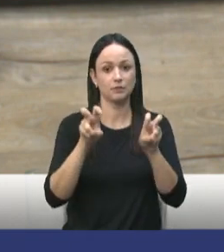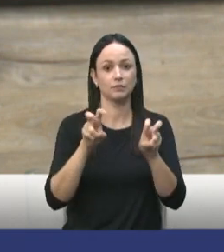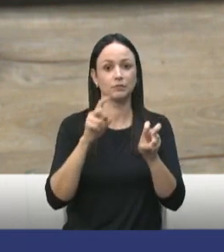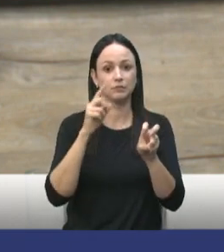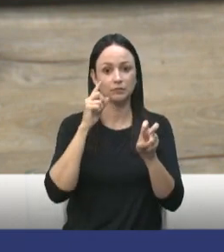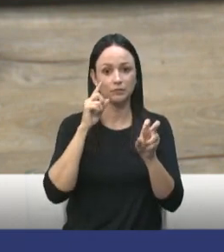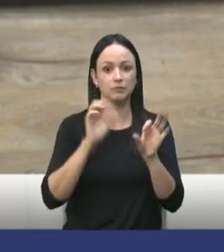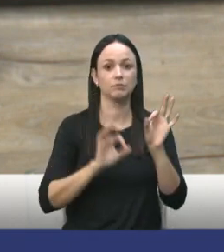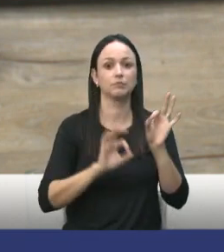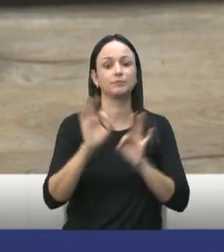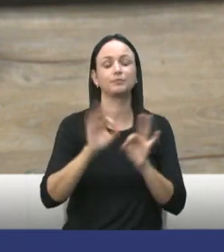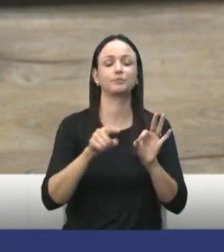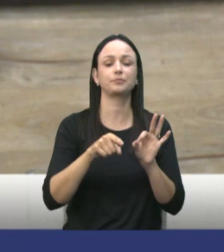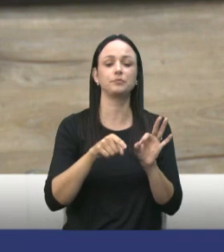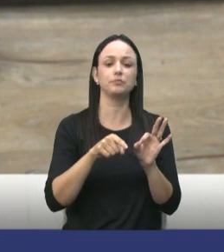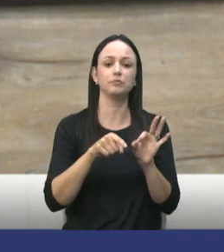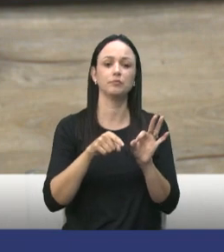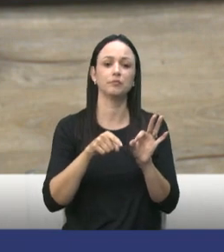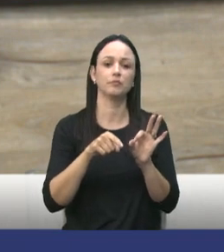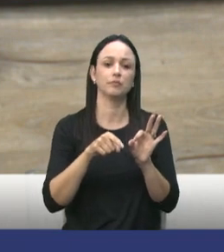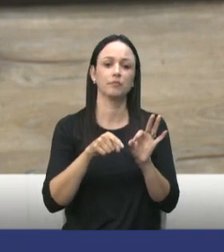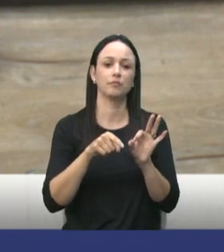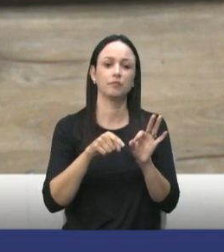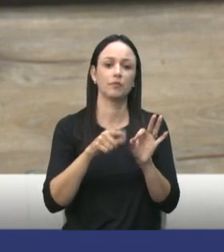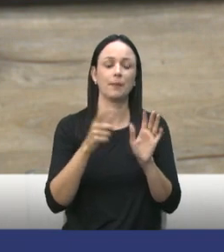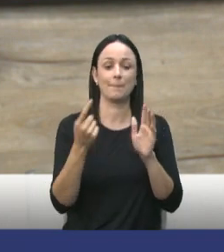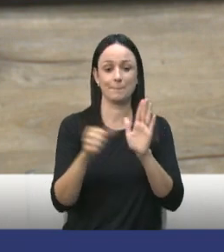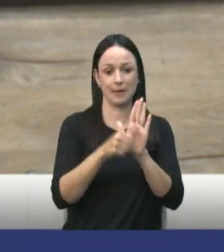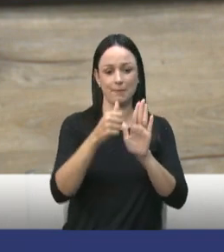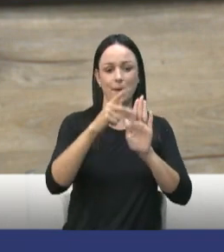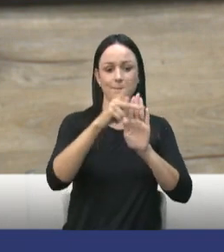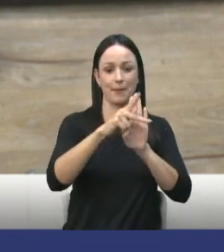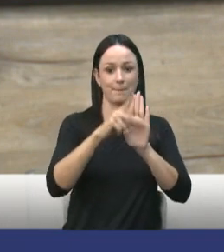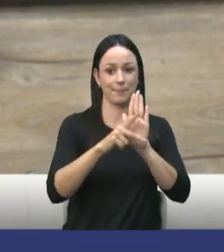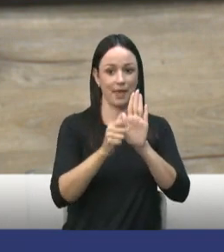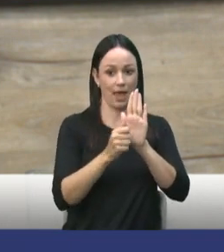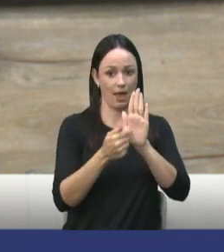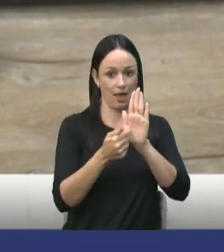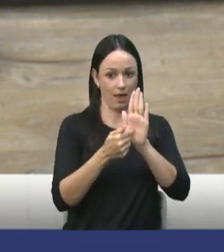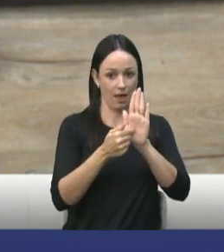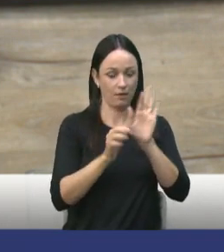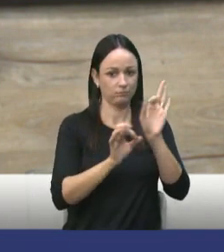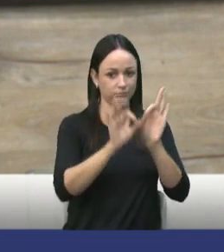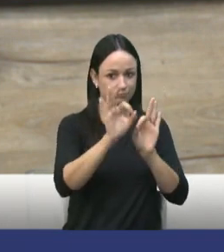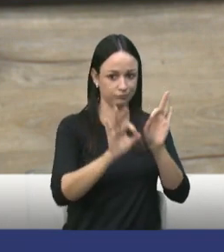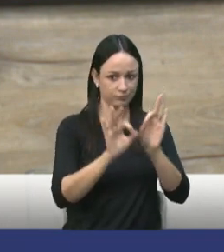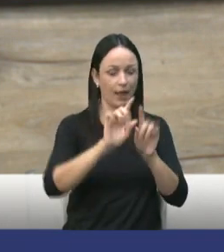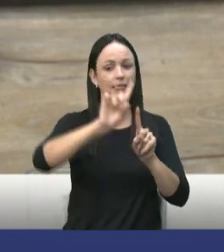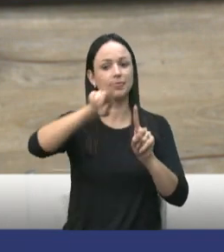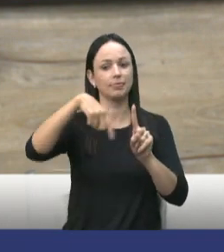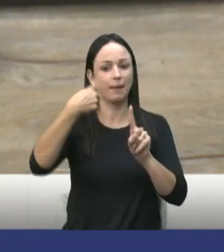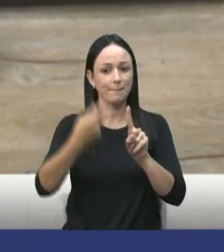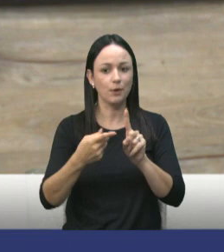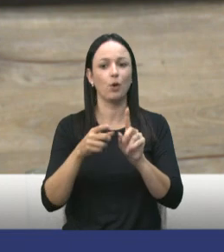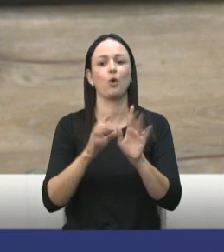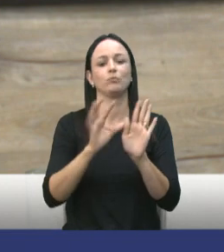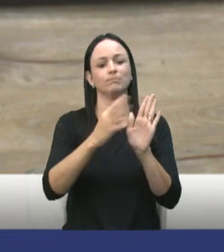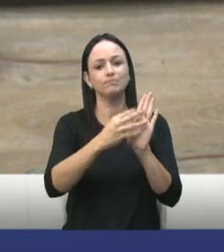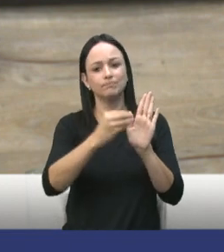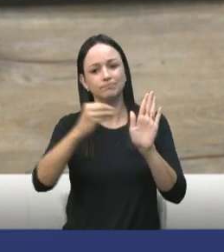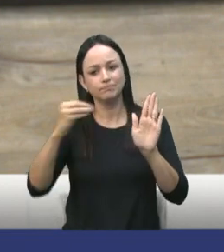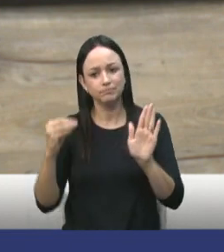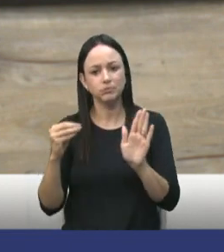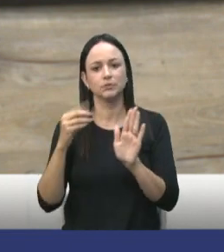os programas levados no plano plurianual, lá no PPA. Ela leva em conta a manutenção